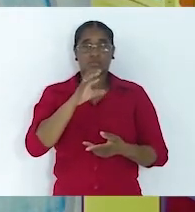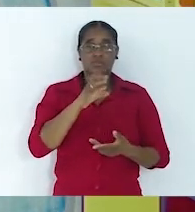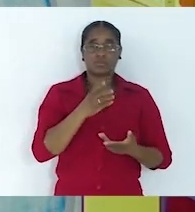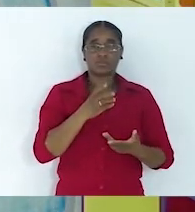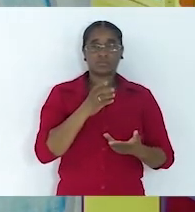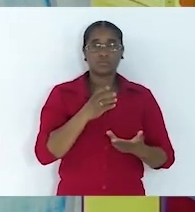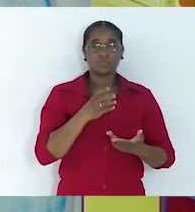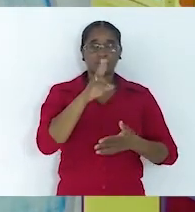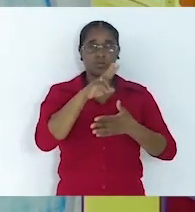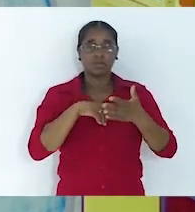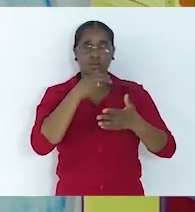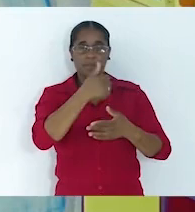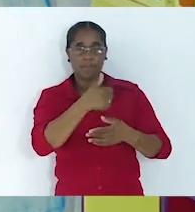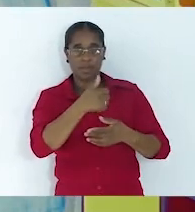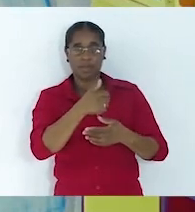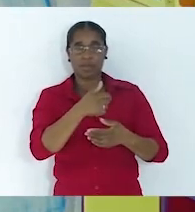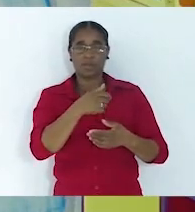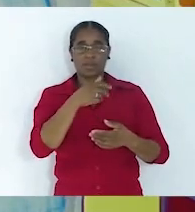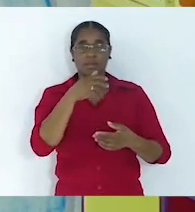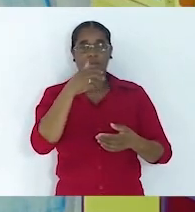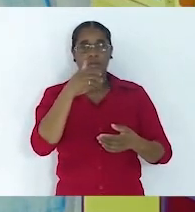excerto B, se